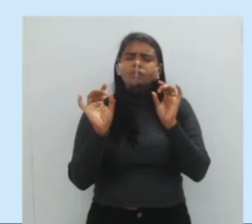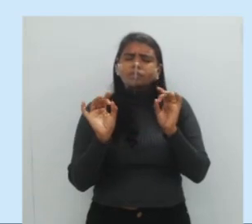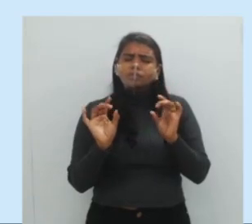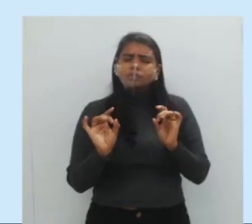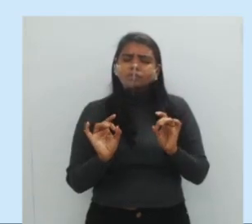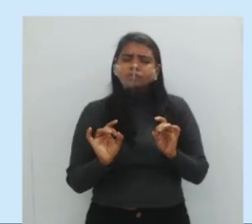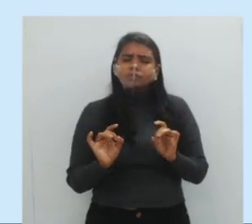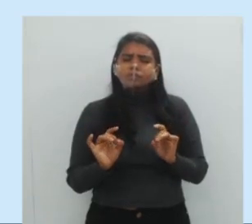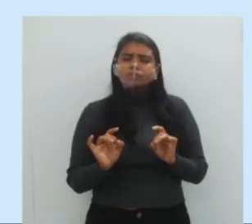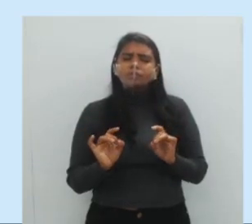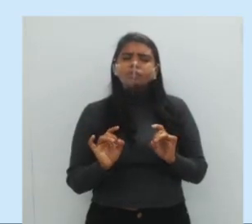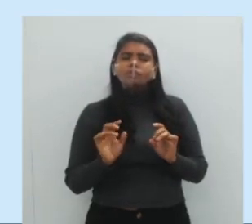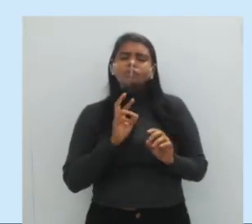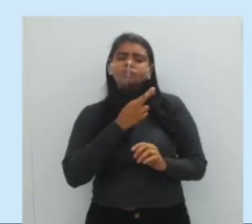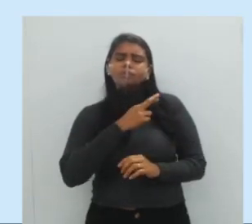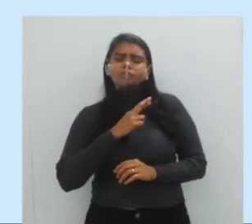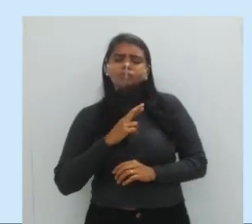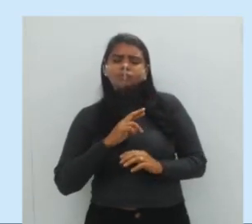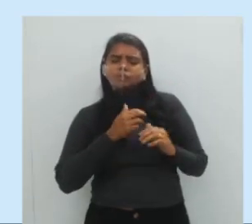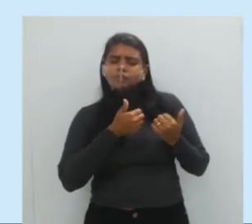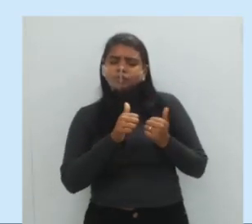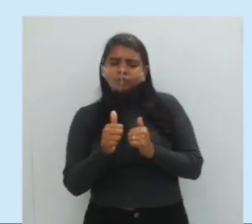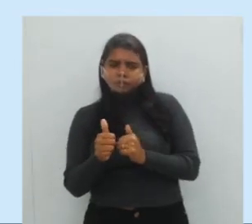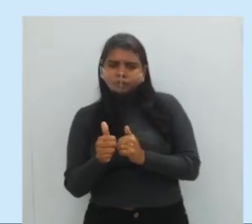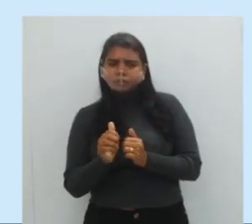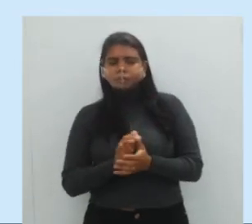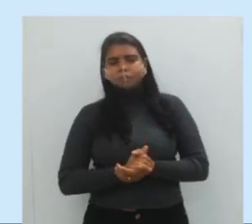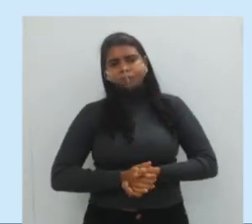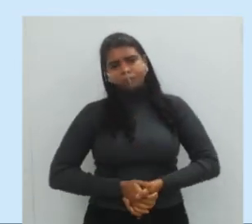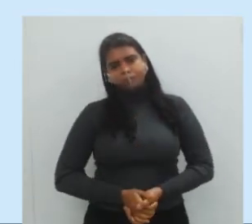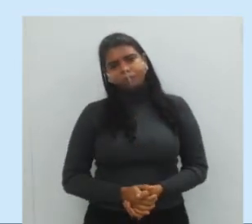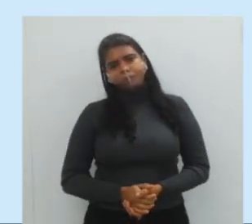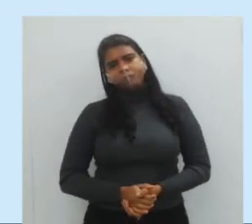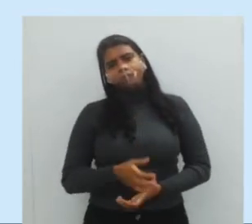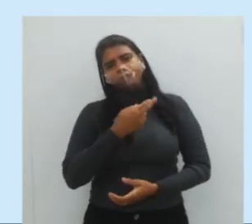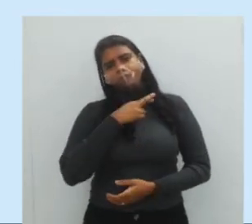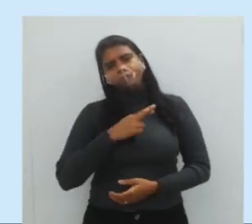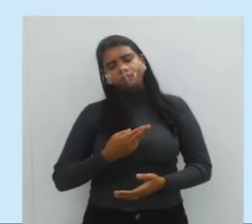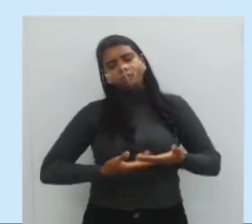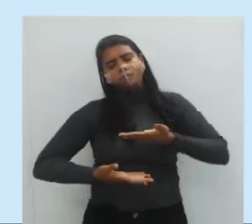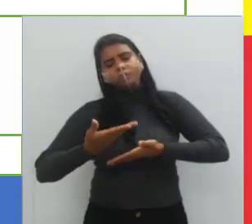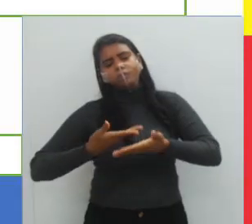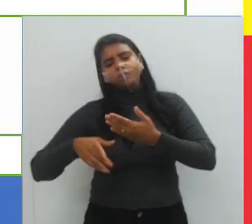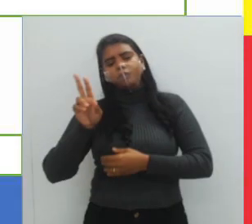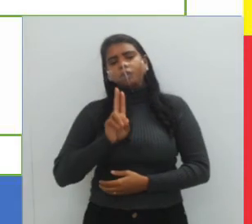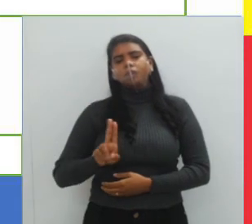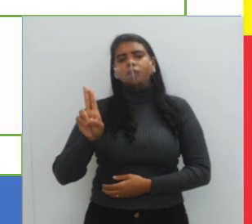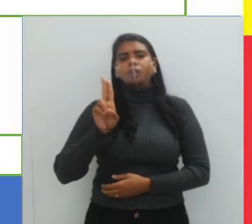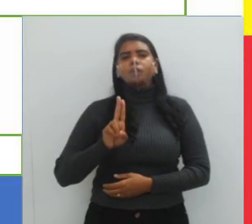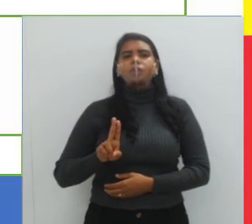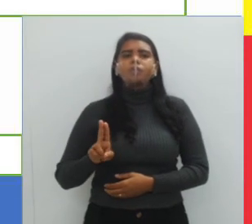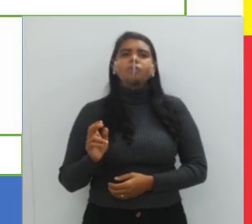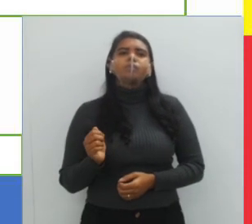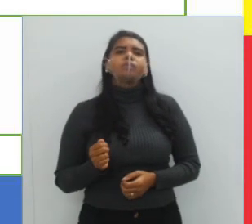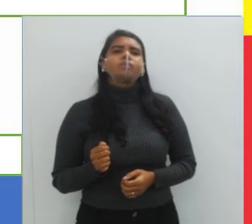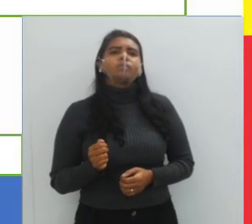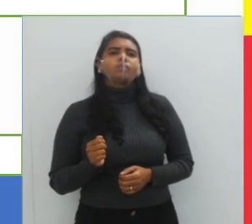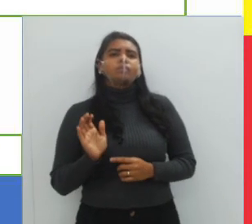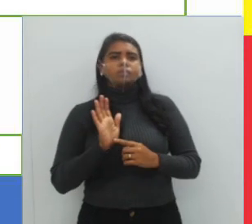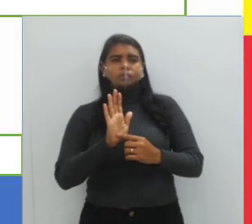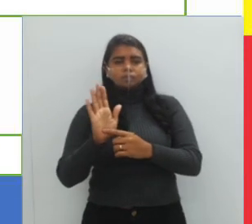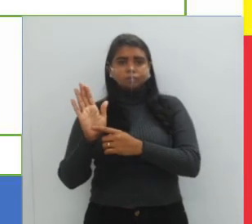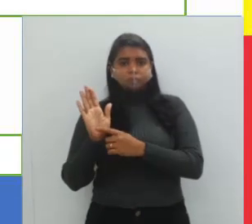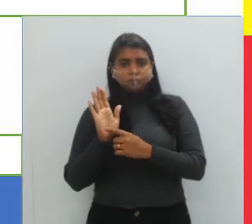como precioso para si no seu segmento religioso. Vamos adiante. O uso de